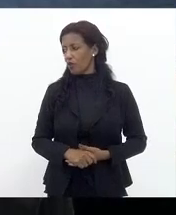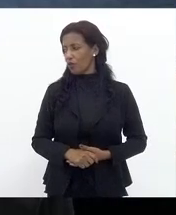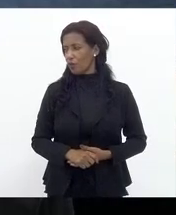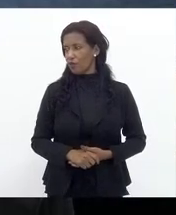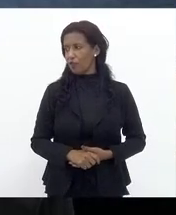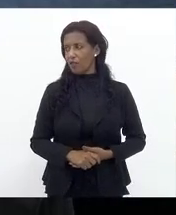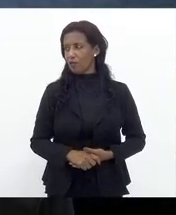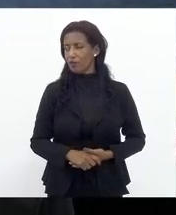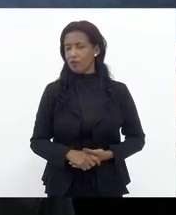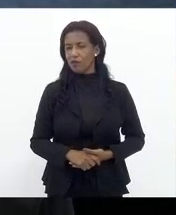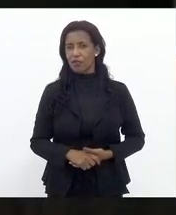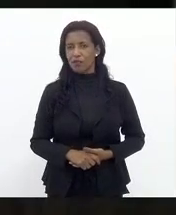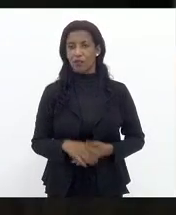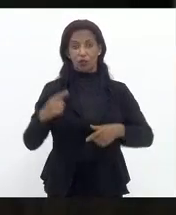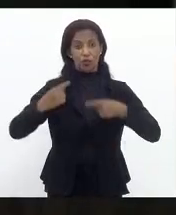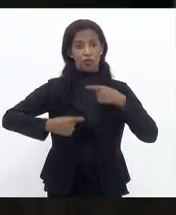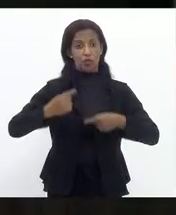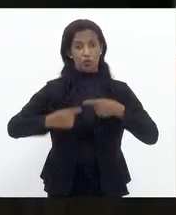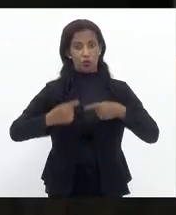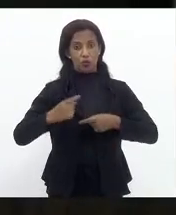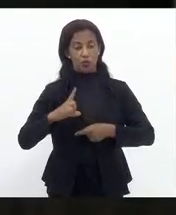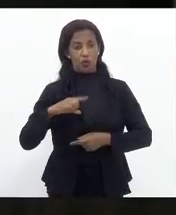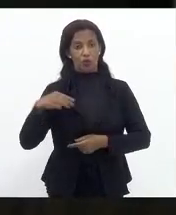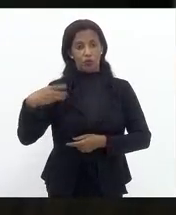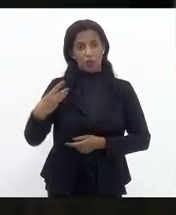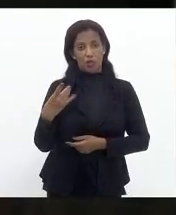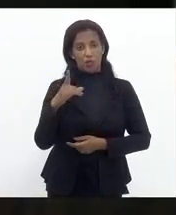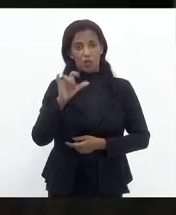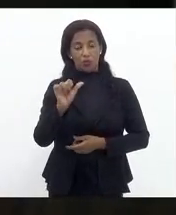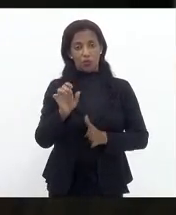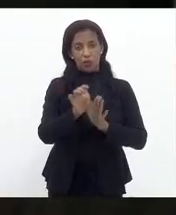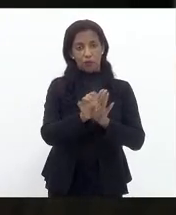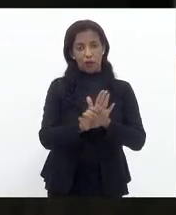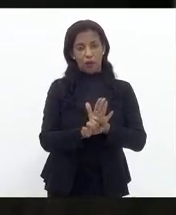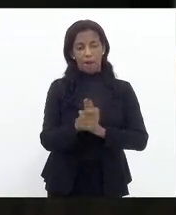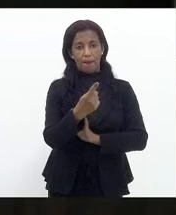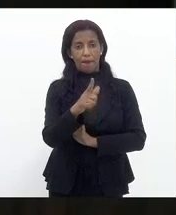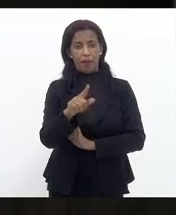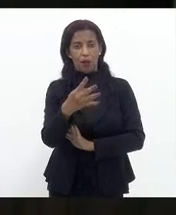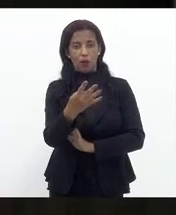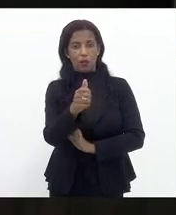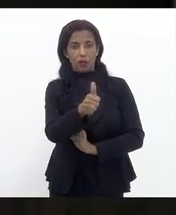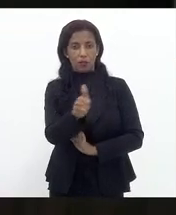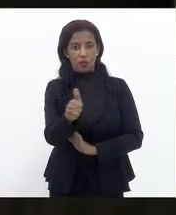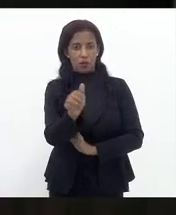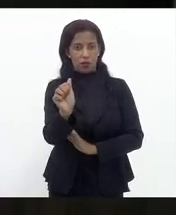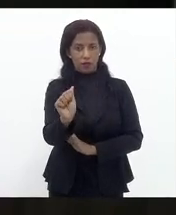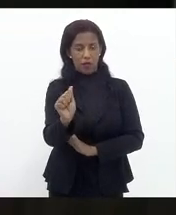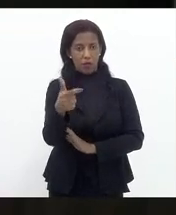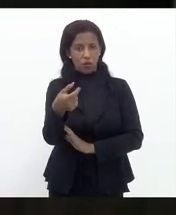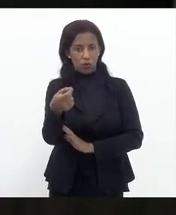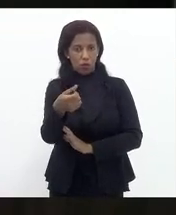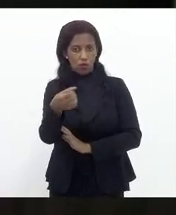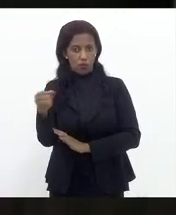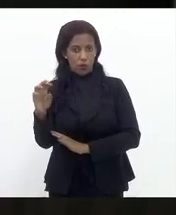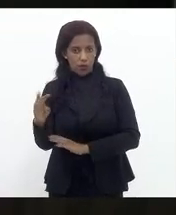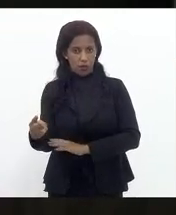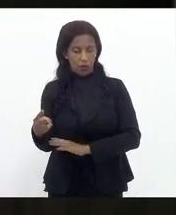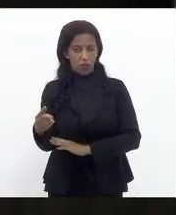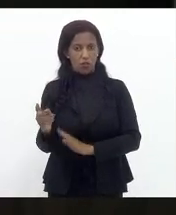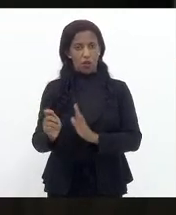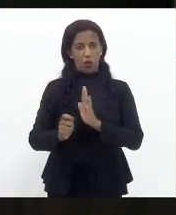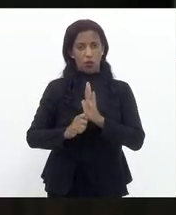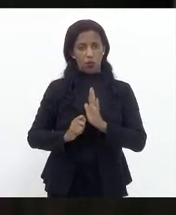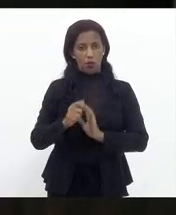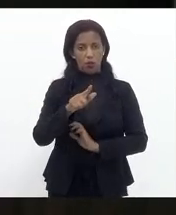Em segunda discussão, redação do vencido, assim emendado. Terceiro dia para recebimento de emendas. Projeto de resolução 411-A/2003, de autoria do deputado Luiz